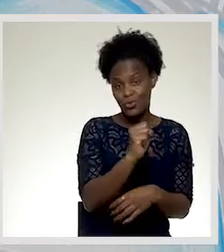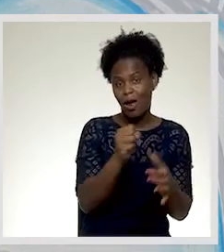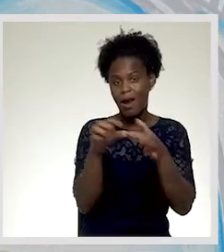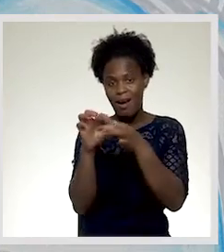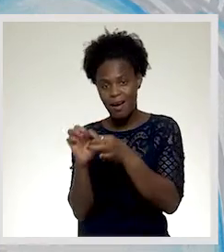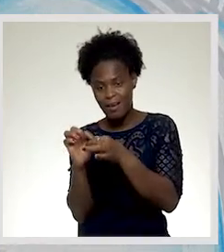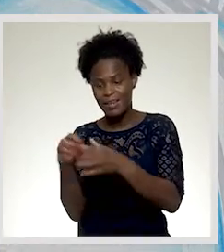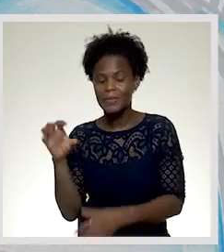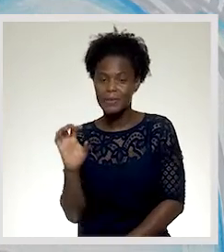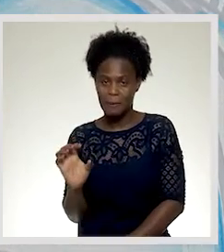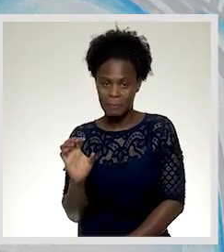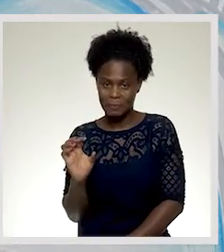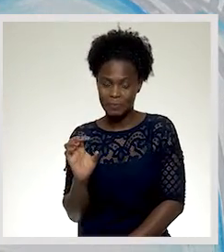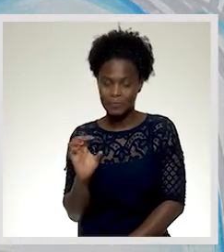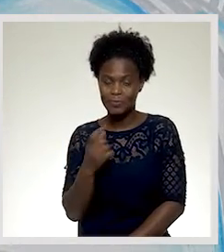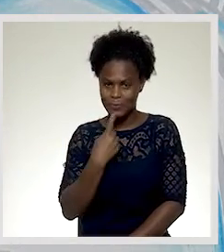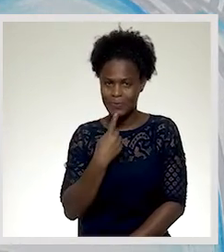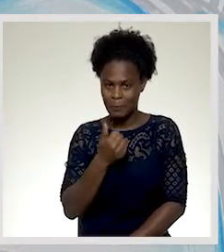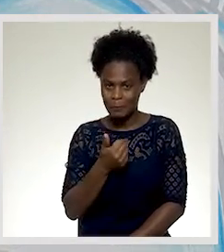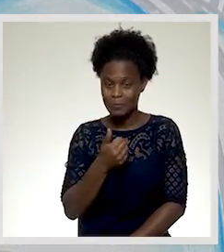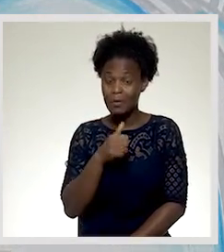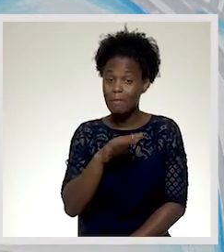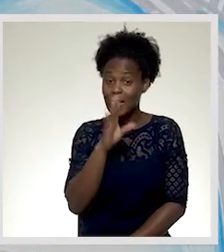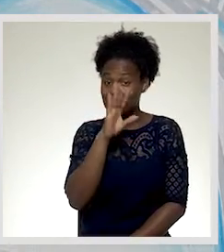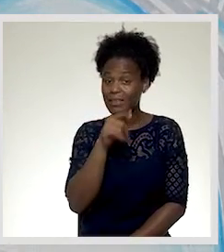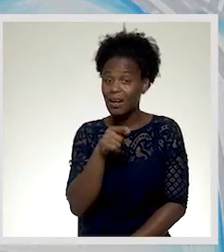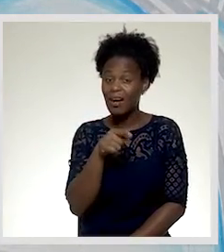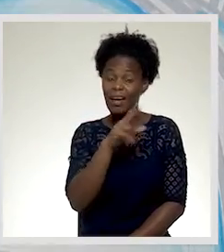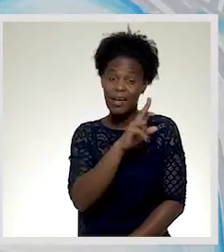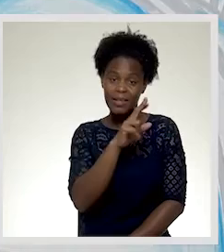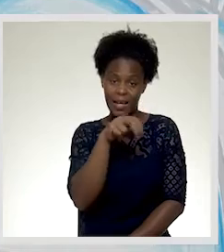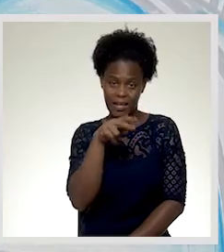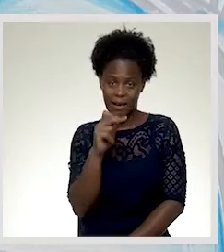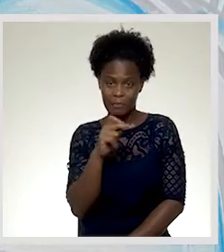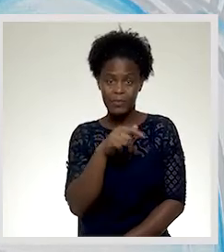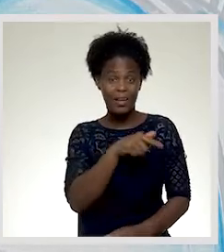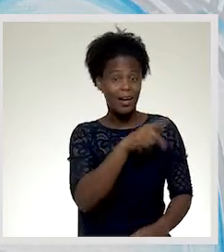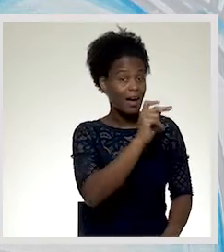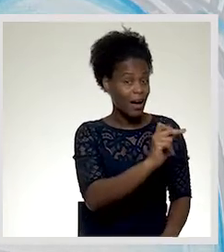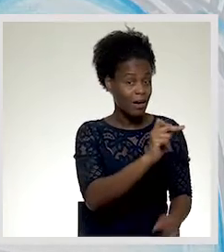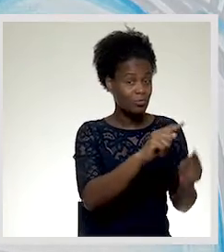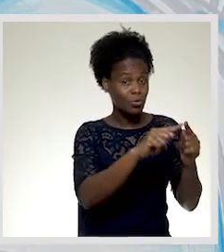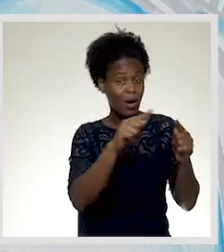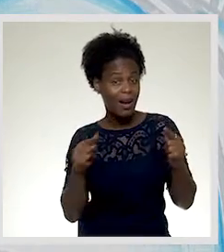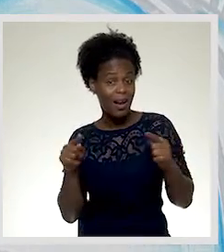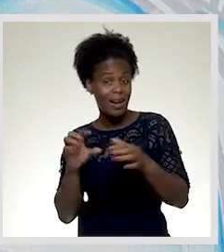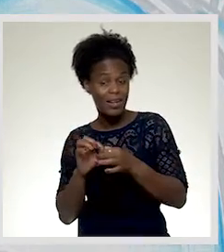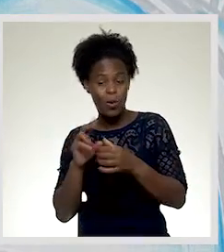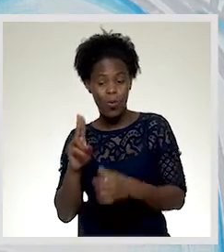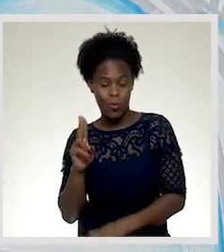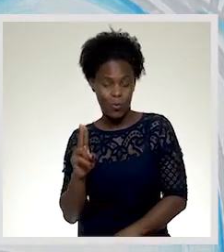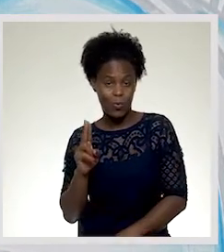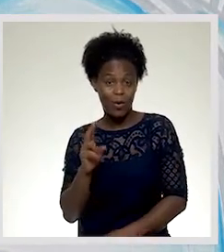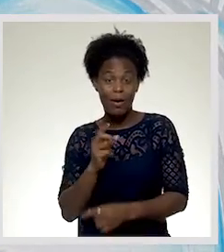a guanina é complementar com a citosina, tá bom? Mas se for um caso de um RNA, a adenina